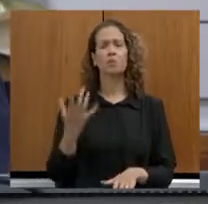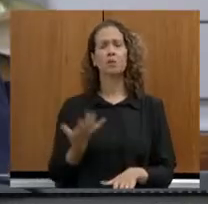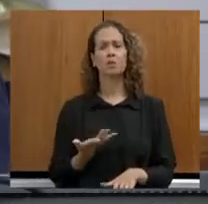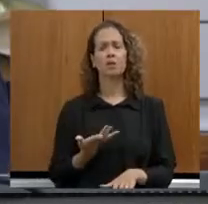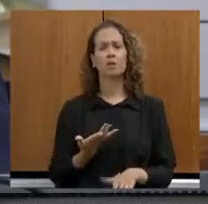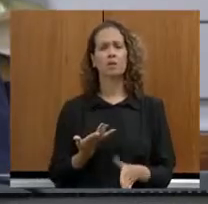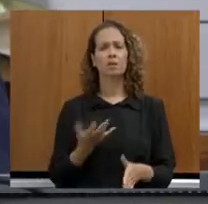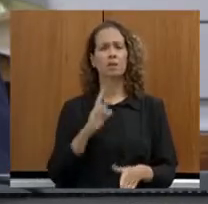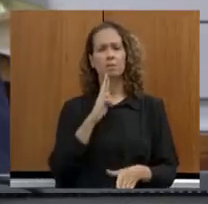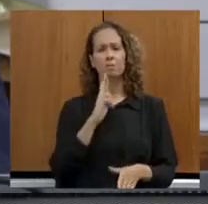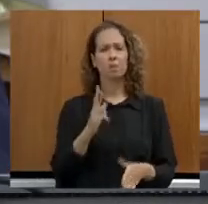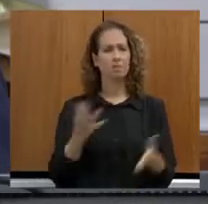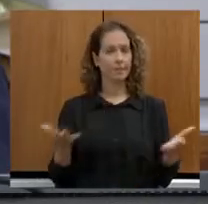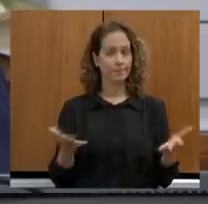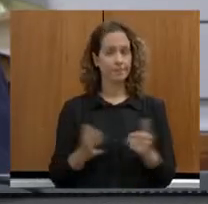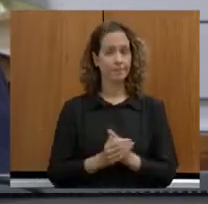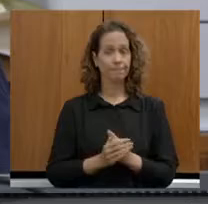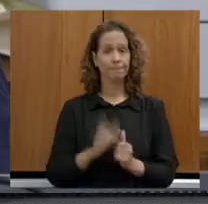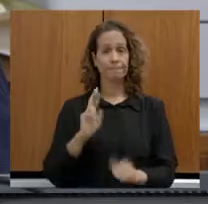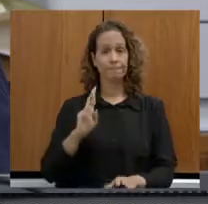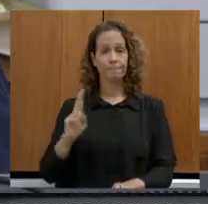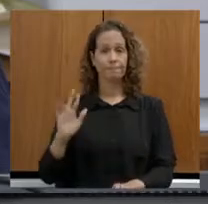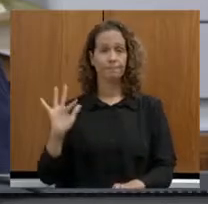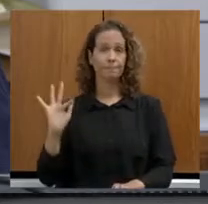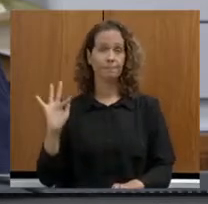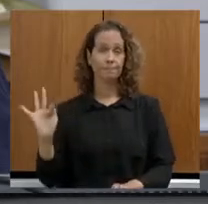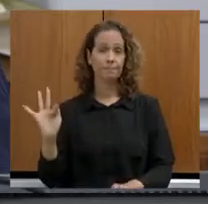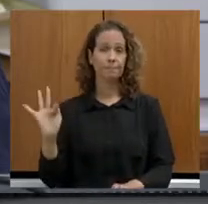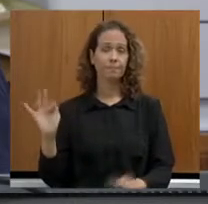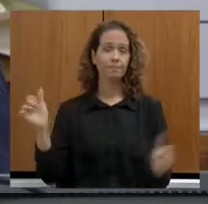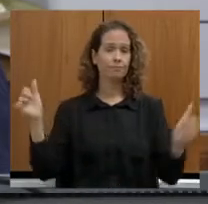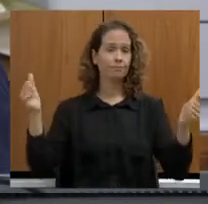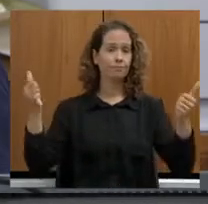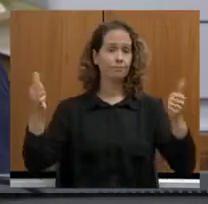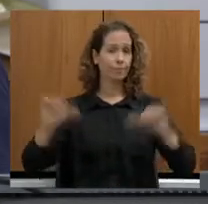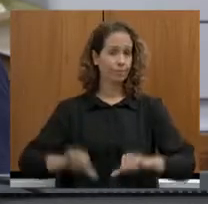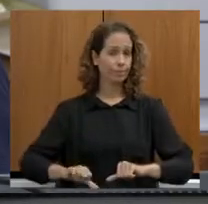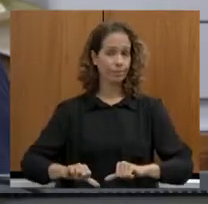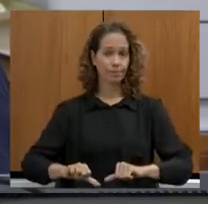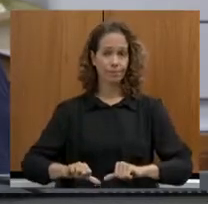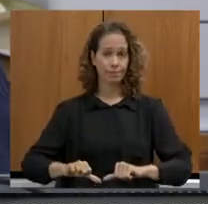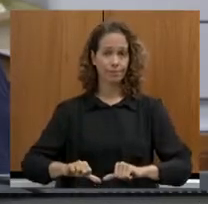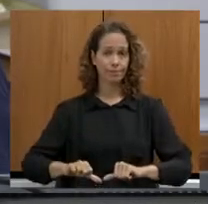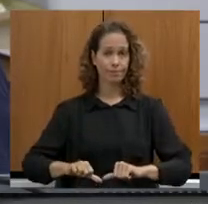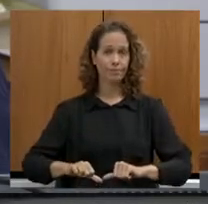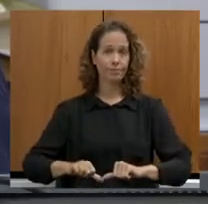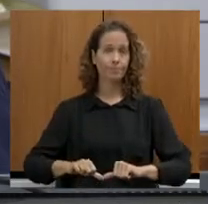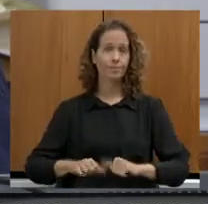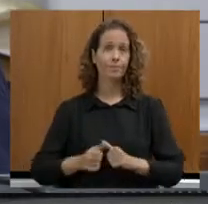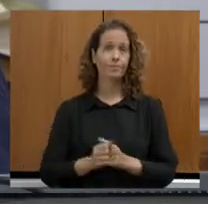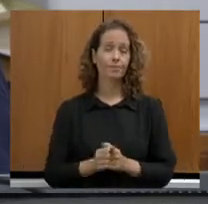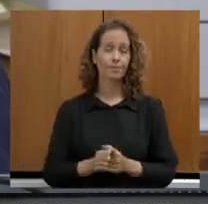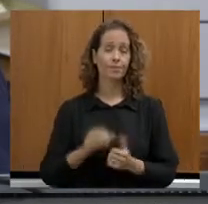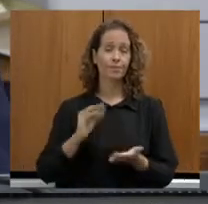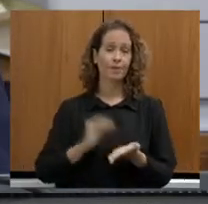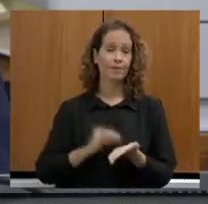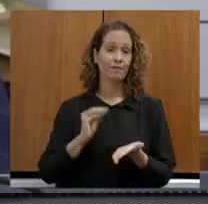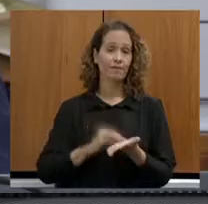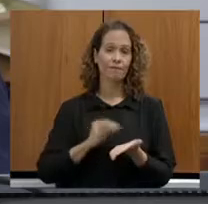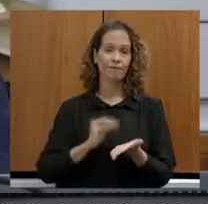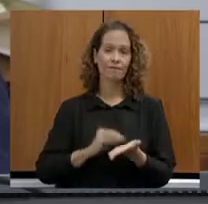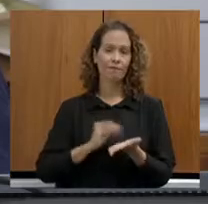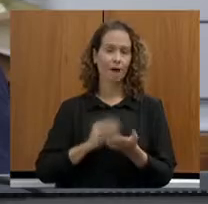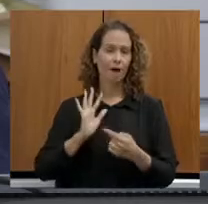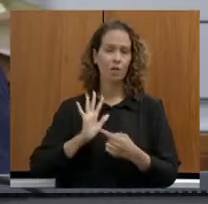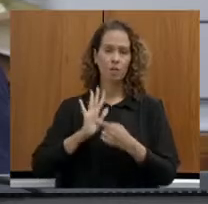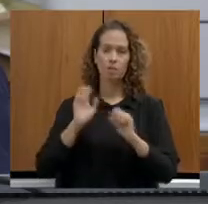na verdade o regime de recuperação fiscal é o naufrágio Total EA ausência falta de transparência